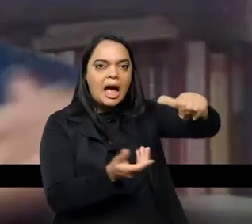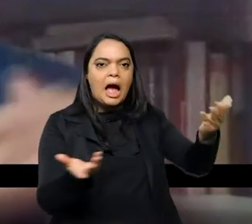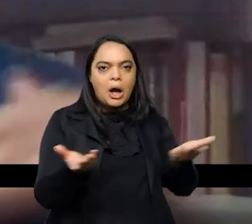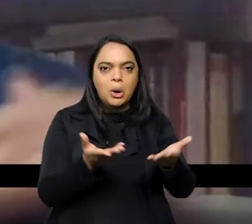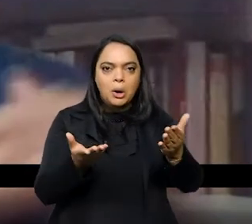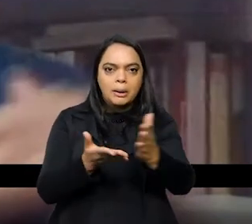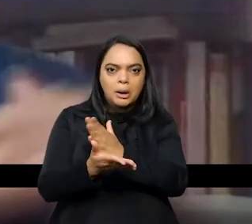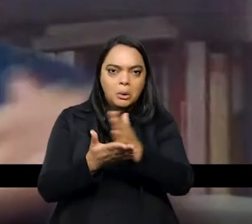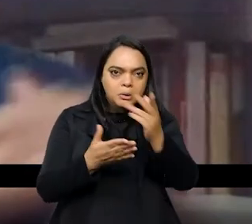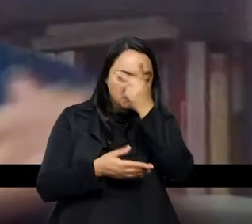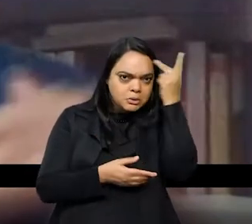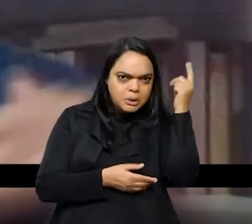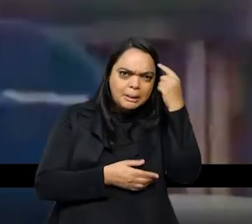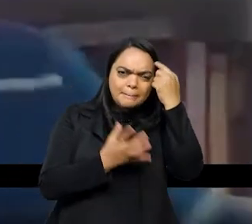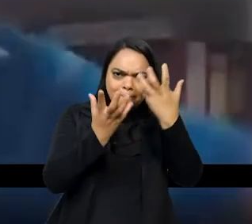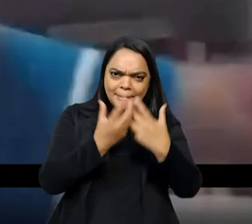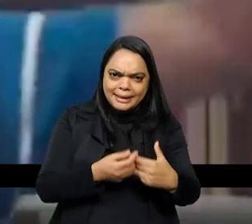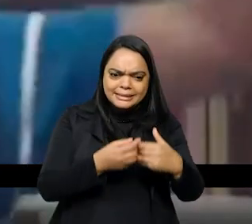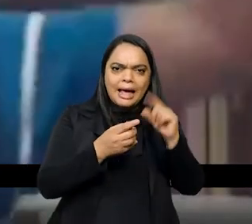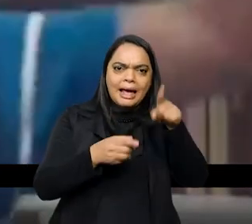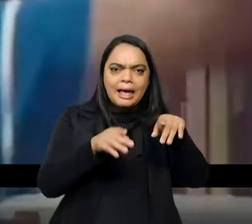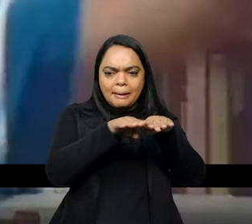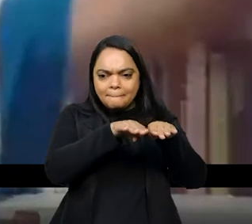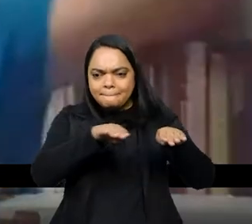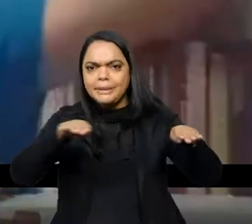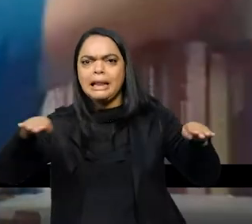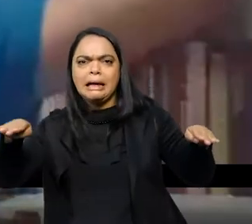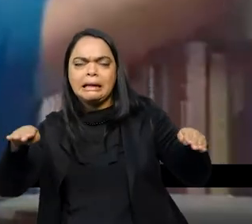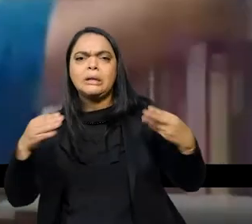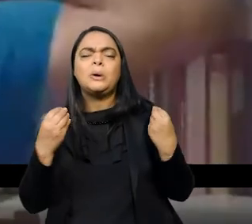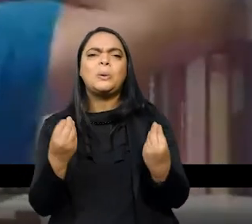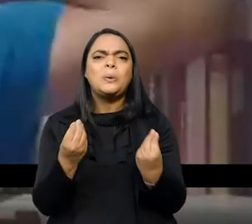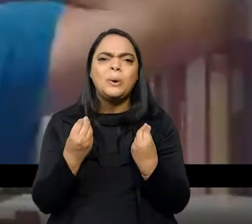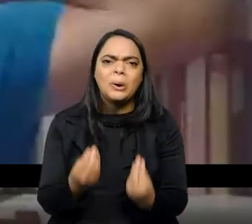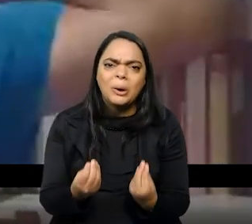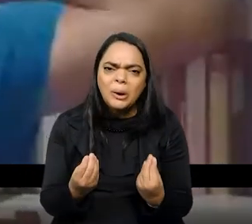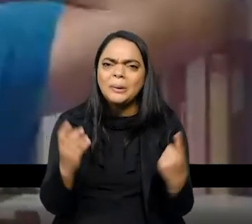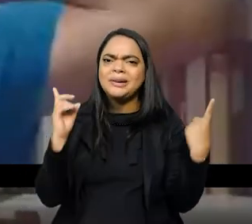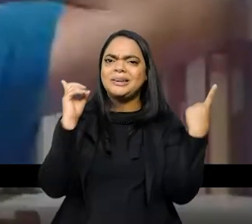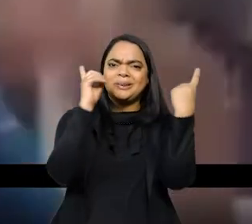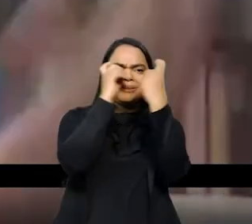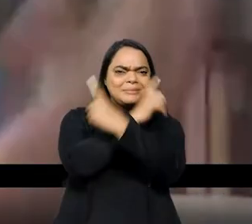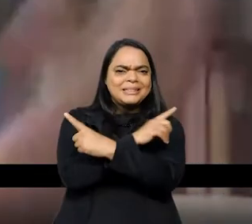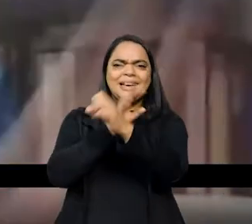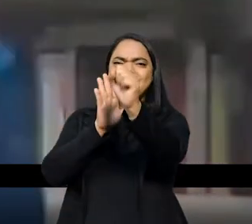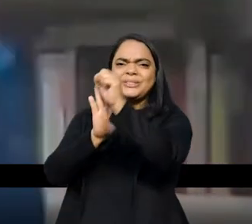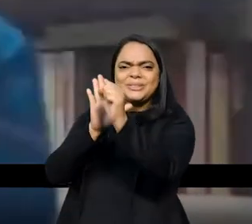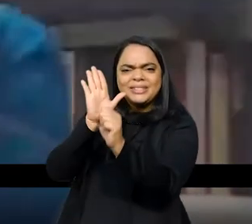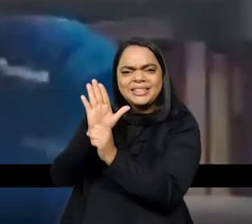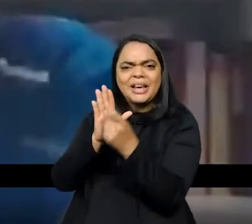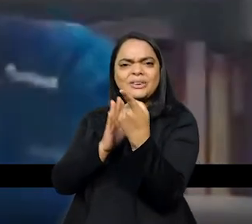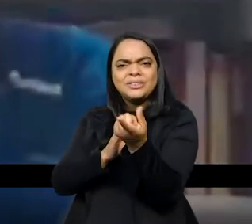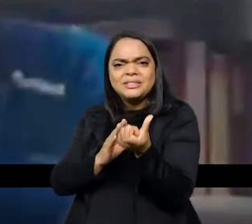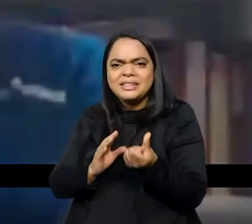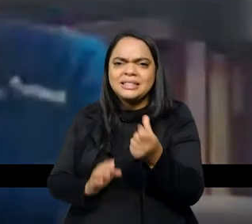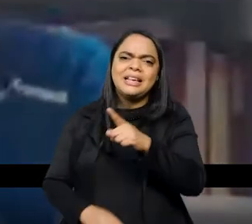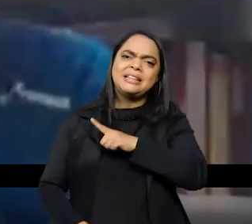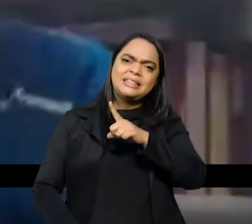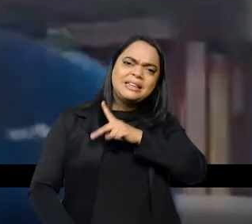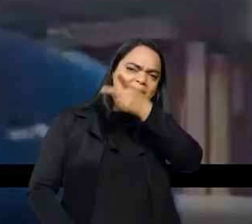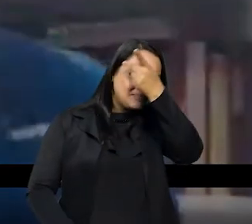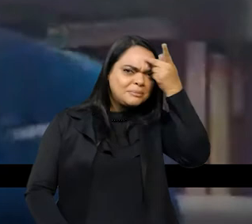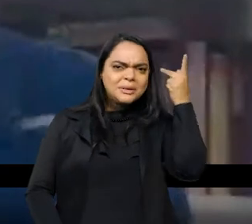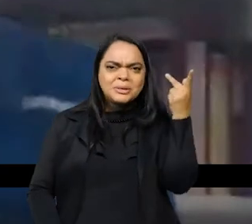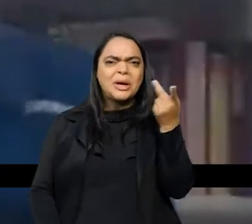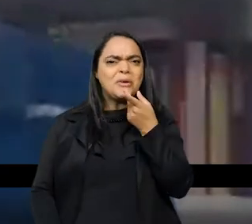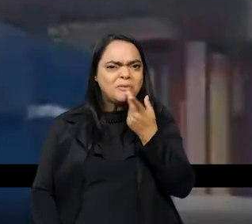ideias. Então, é uma coisa complicada. Quando a gente vai lá no século XVI, está lá o pessoal. Está vendo o que está acontecendo?